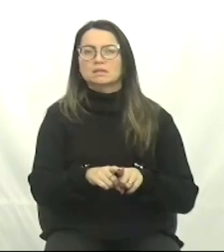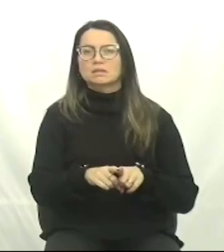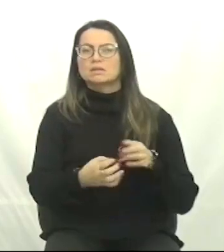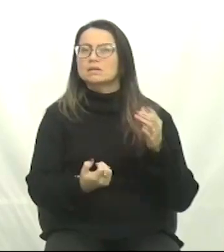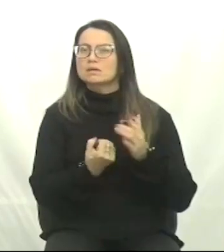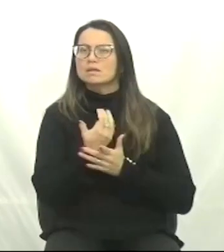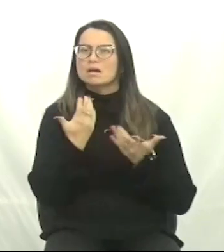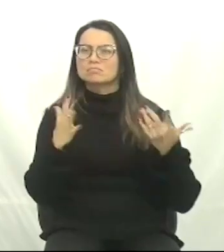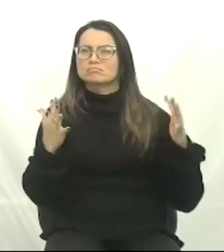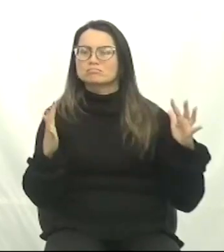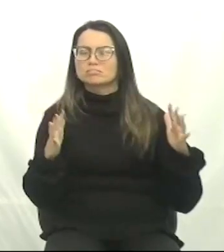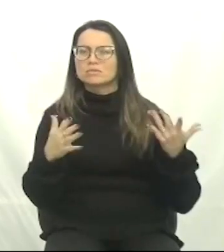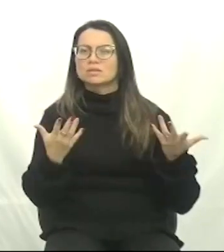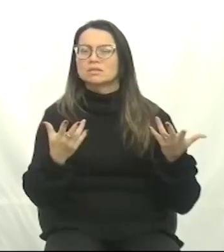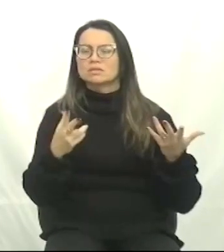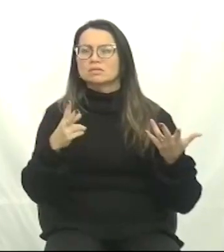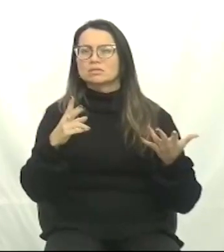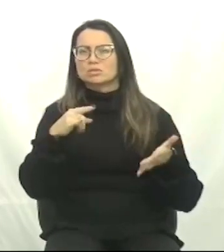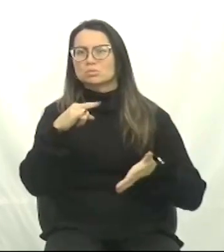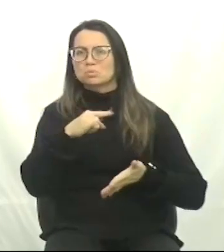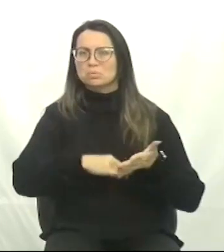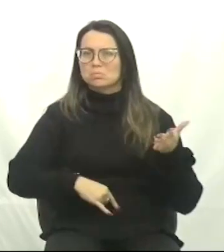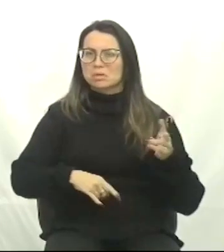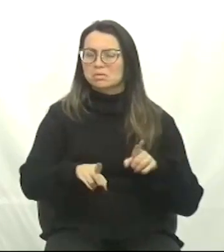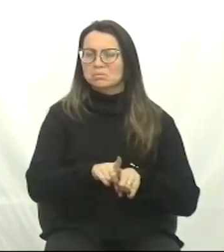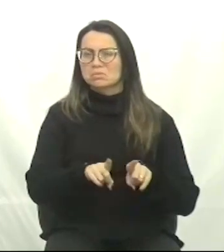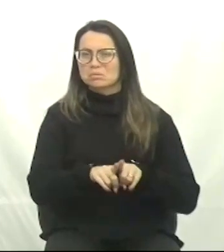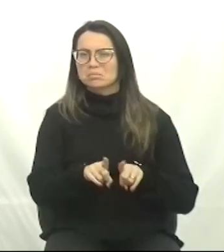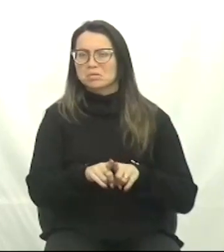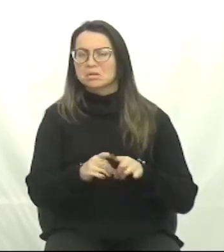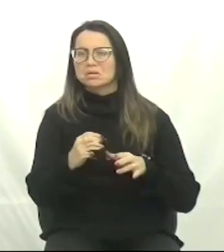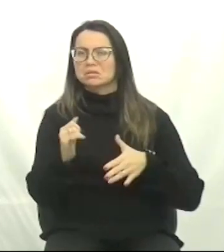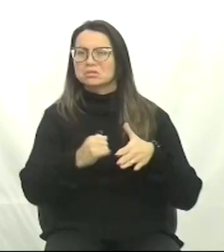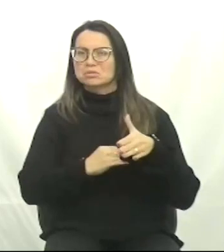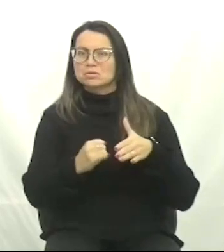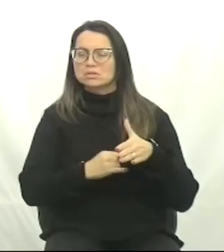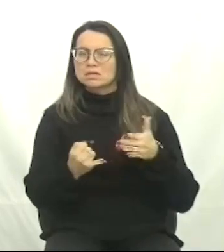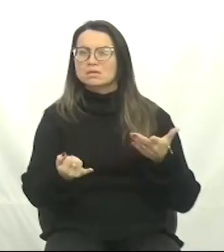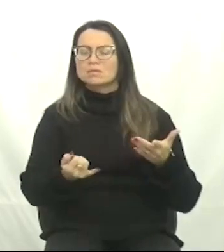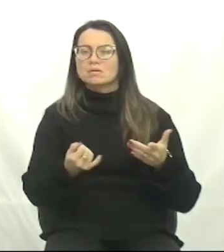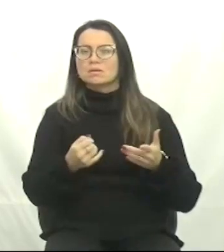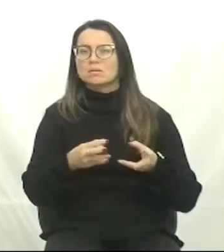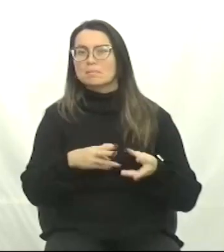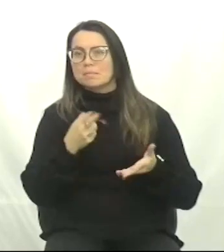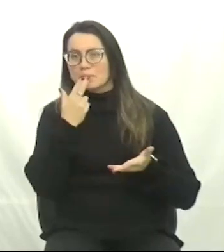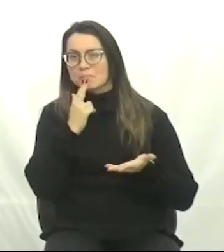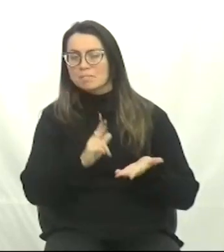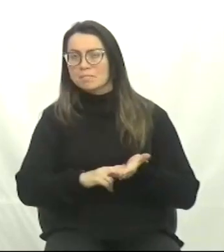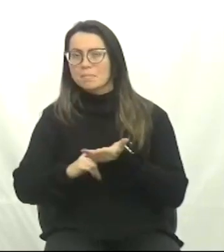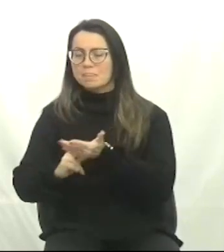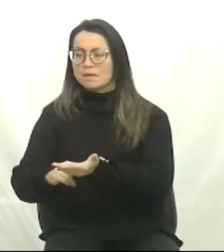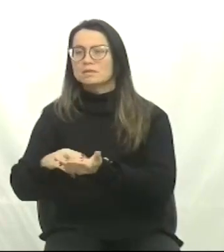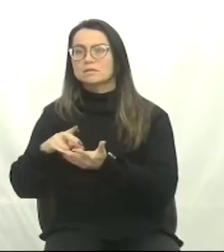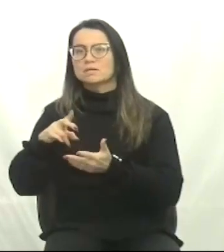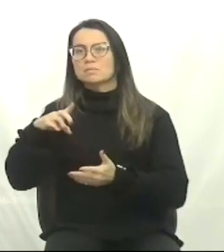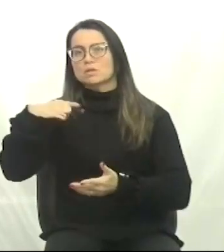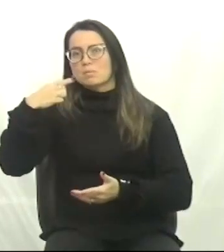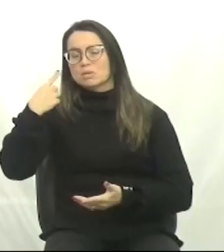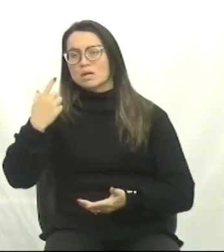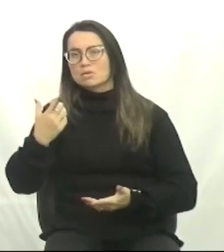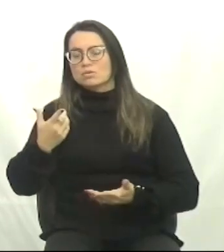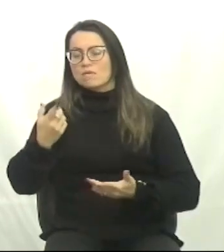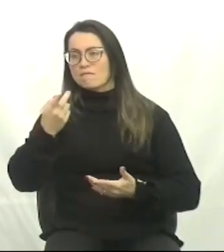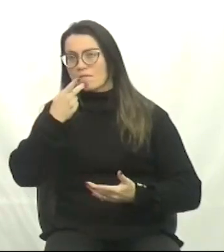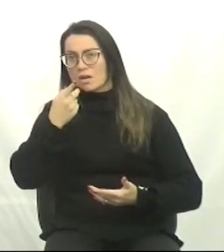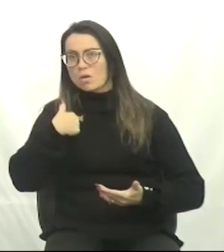de memorandos, talvez institucionalmente, para a Assembleia Legislativa, manifestando o nosso apoio, ou que minimamente a